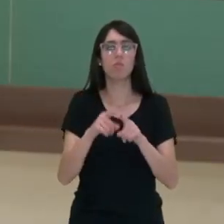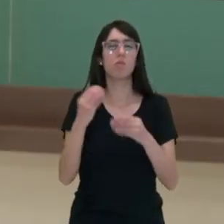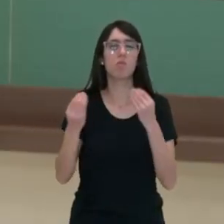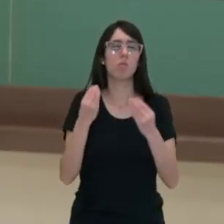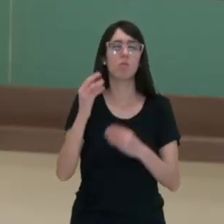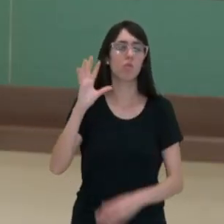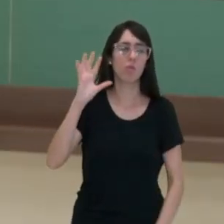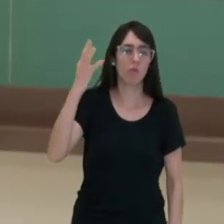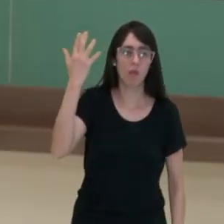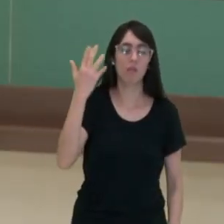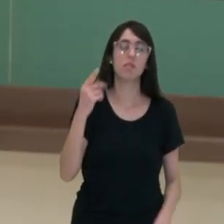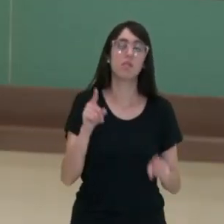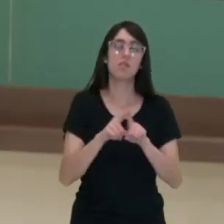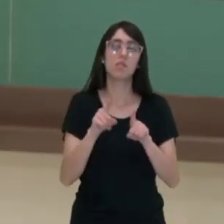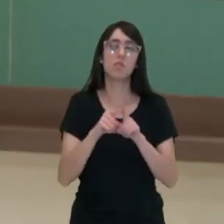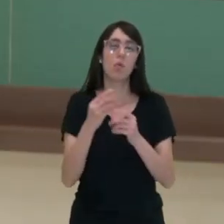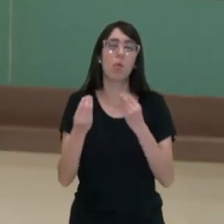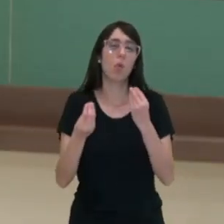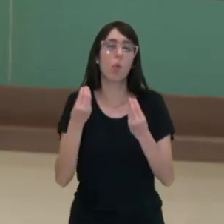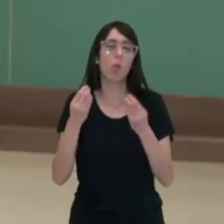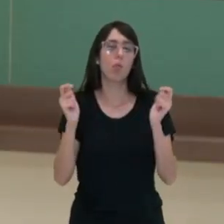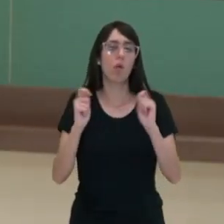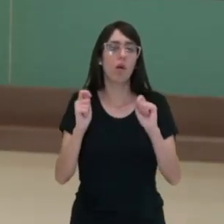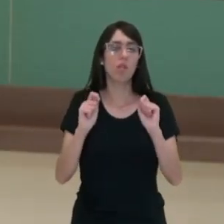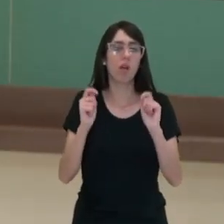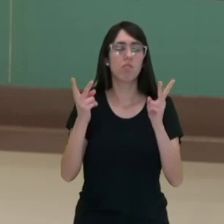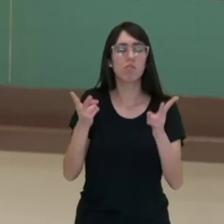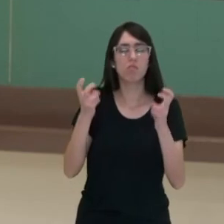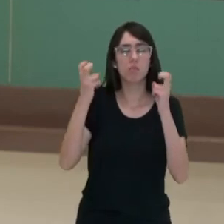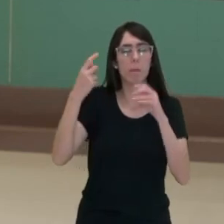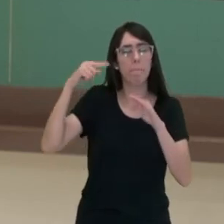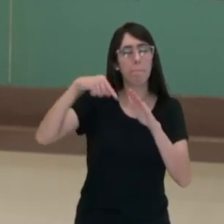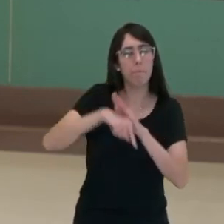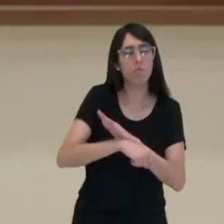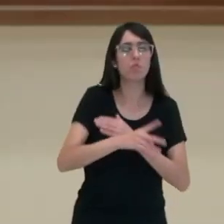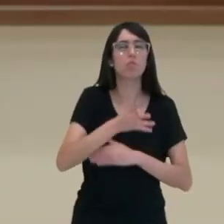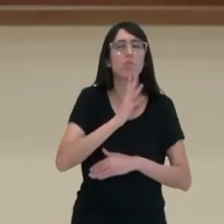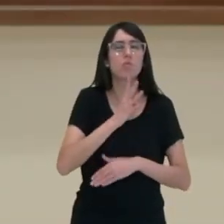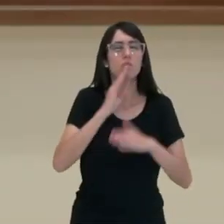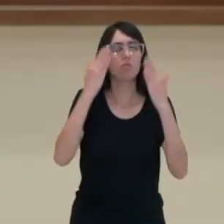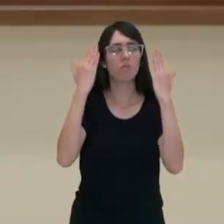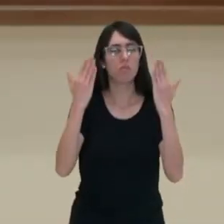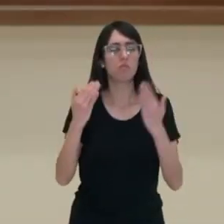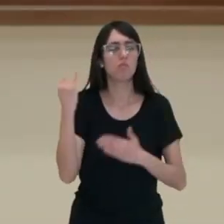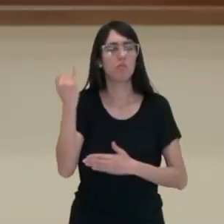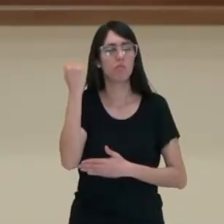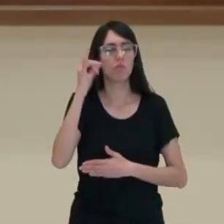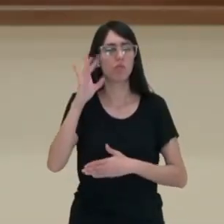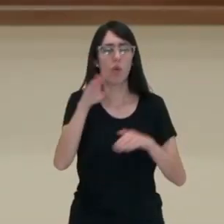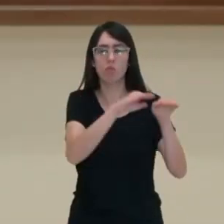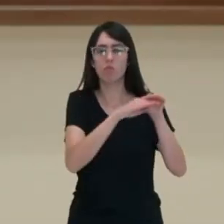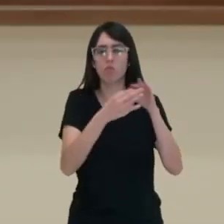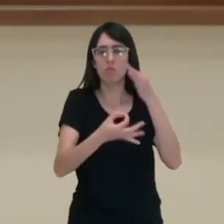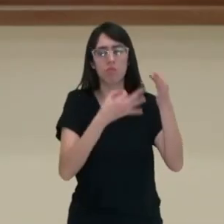reproduzidas e de que forma a gente pode analisar de maneira mais profunda, não tanto pela ótica do senso